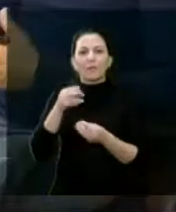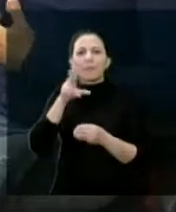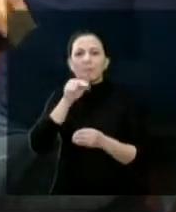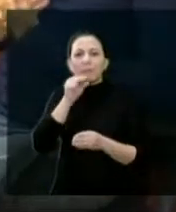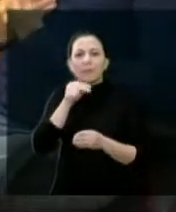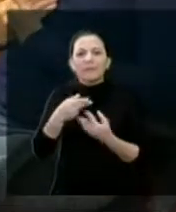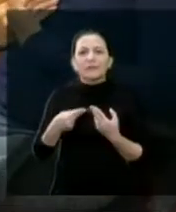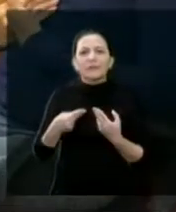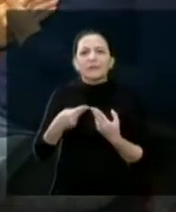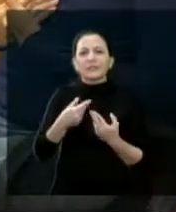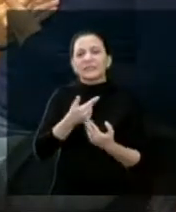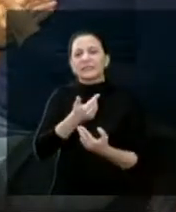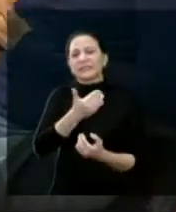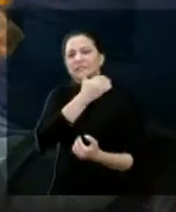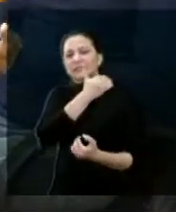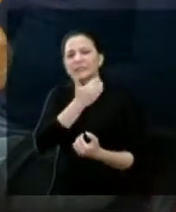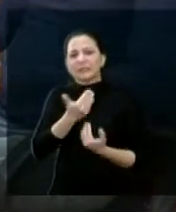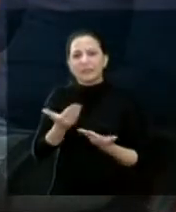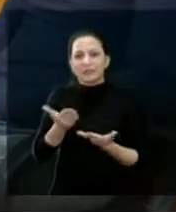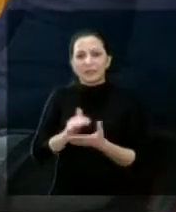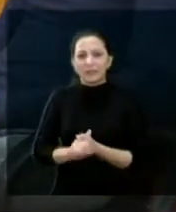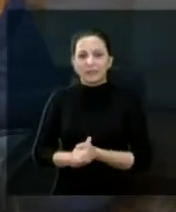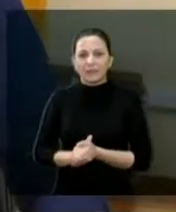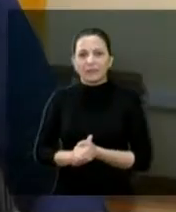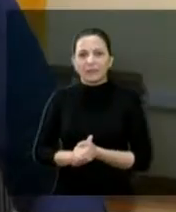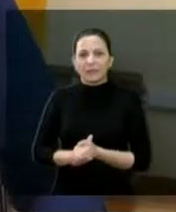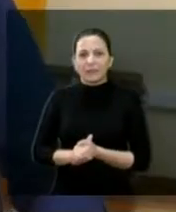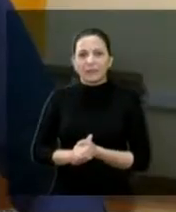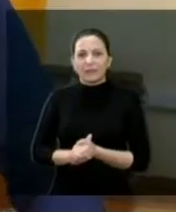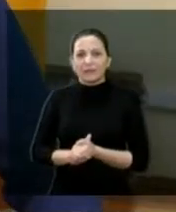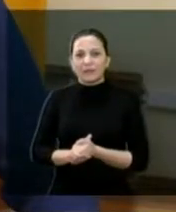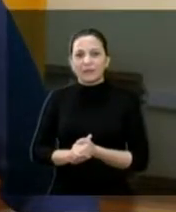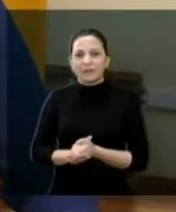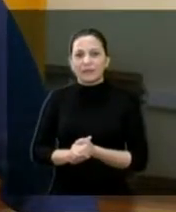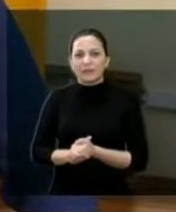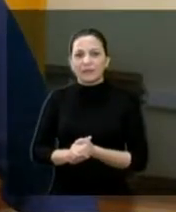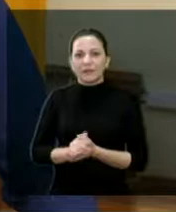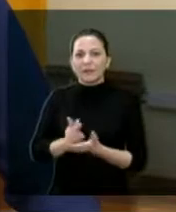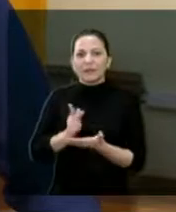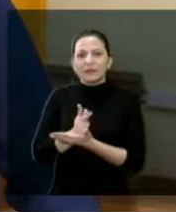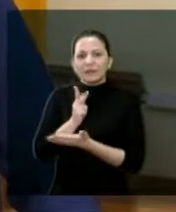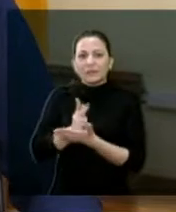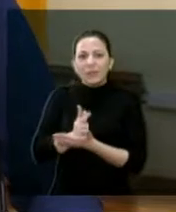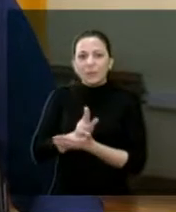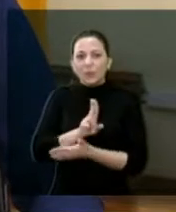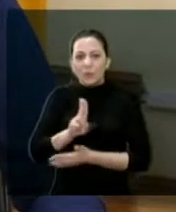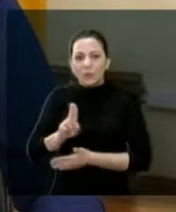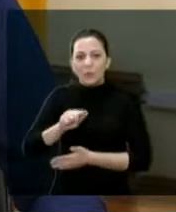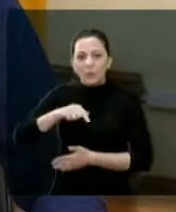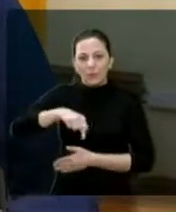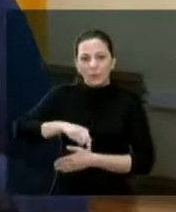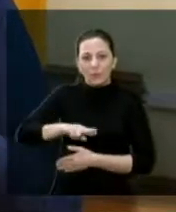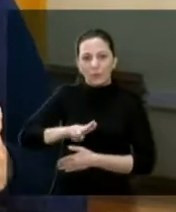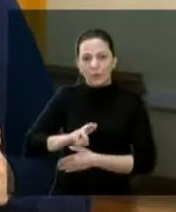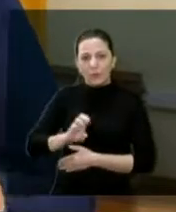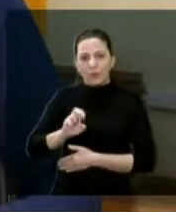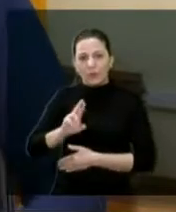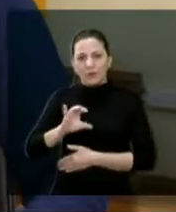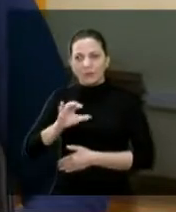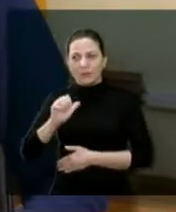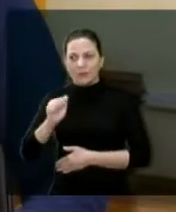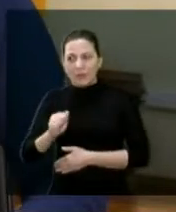Não podia falar o nome inteiro. Eu falei, tá aí. Então, toda vez que eu ia falar Quécia, o peru entrava, então não falava